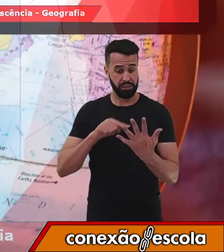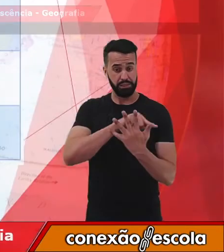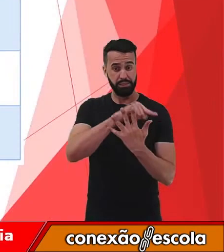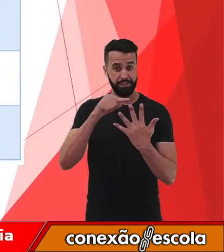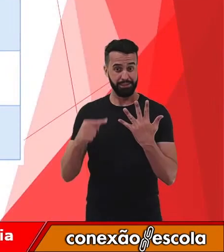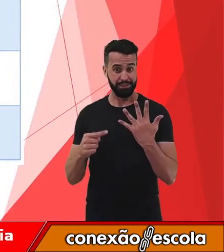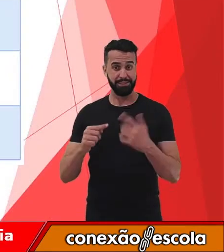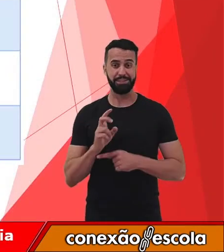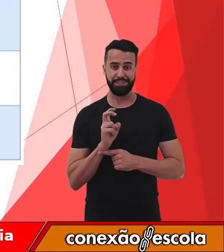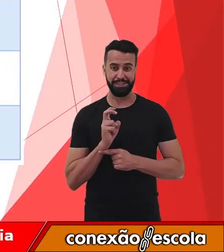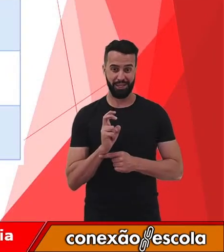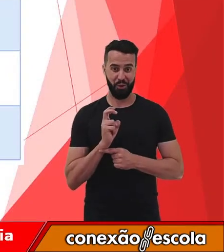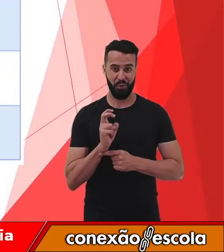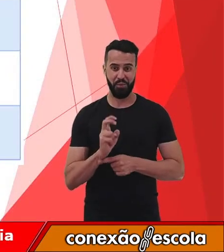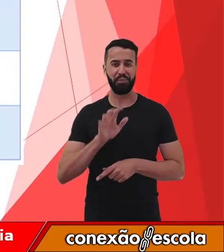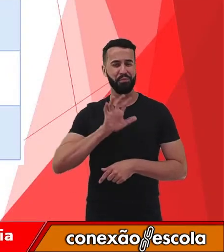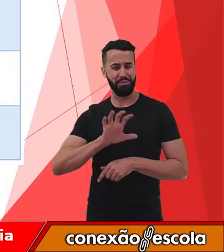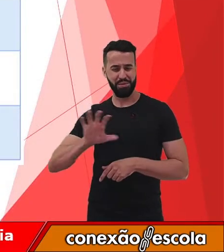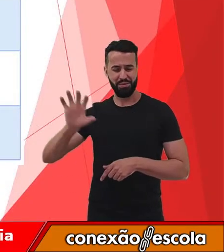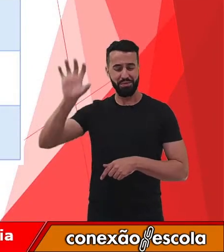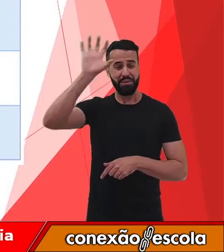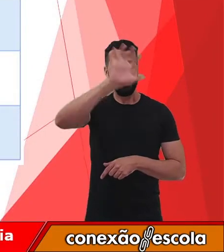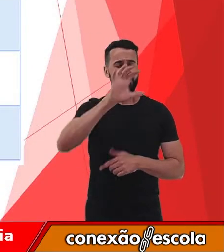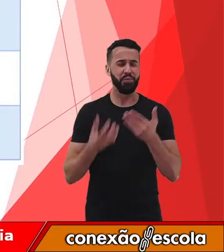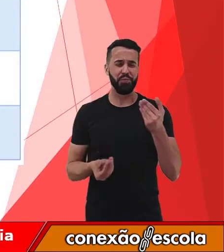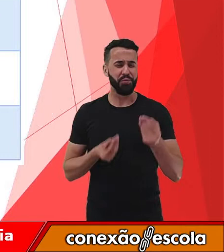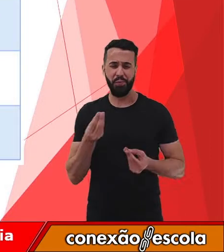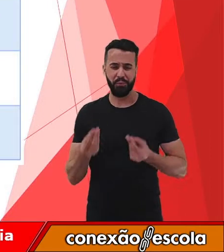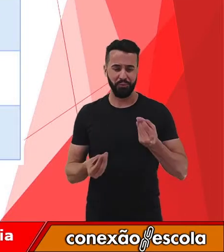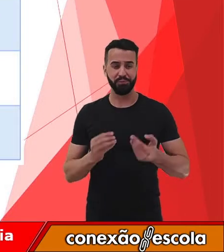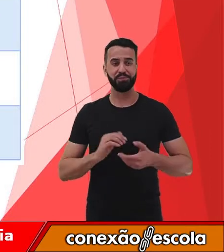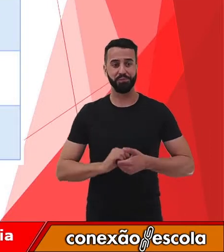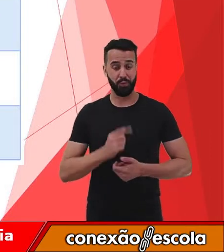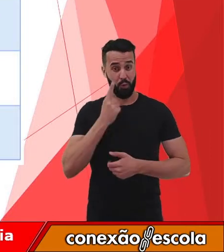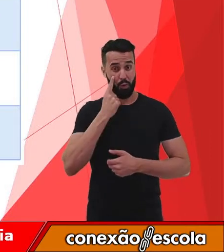regiões oficiais do nosso país. Então nós temos